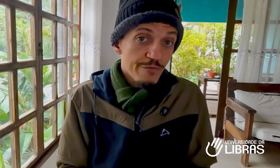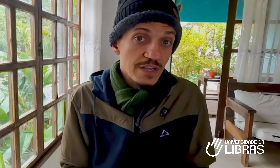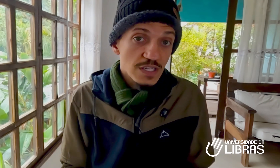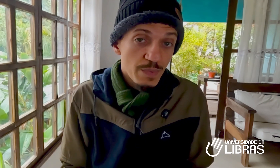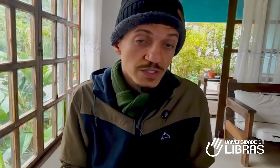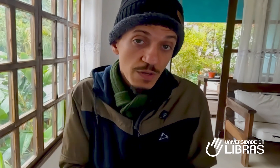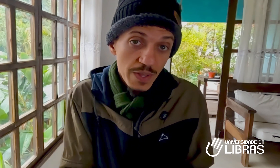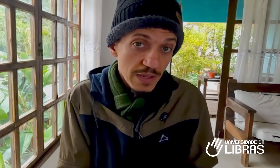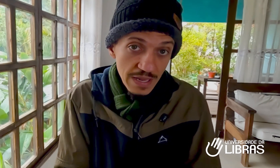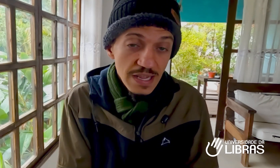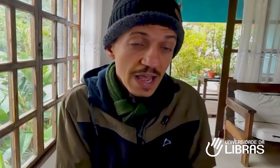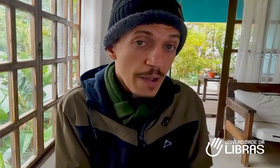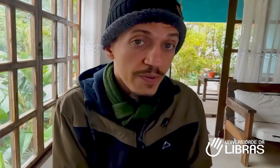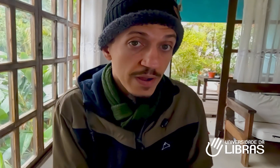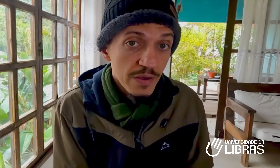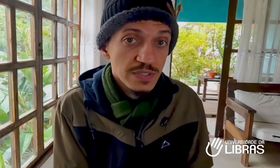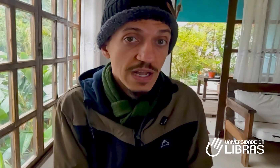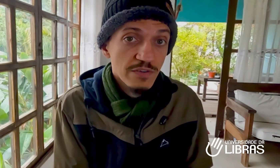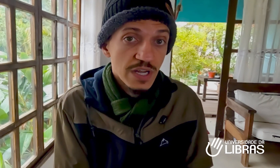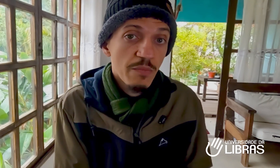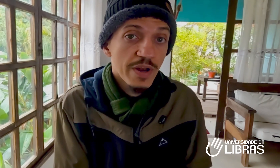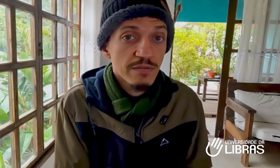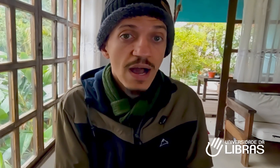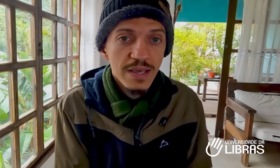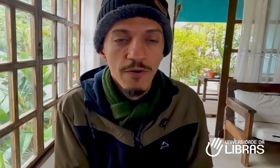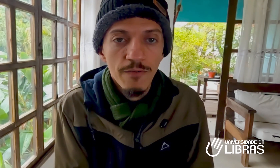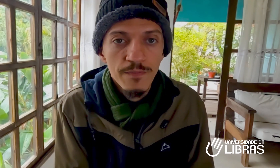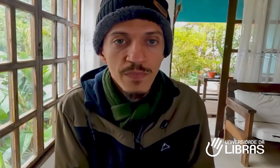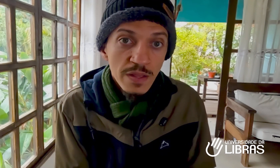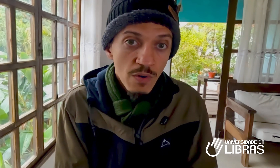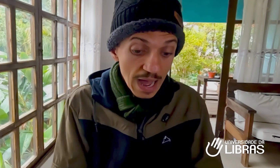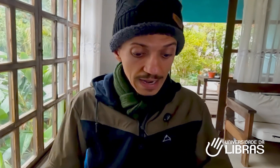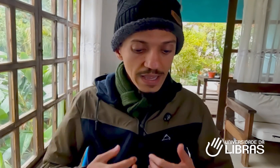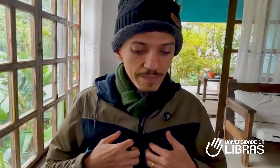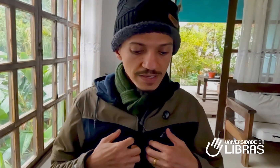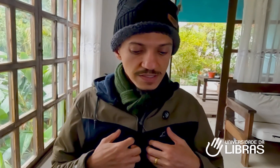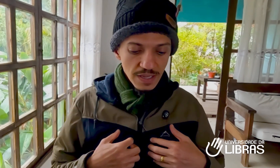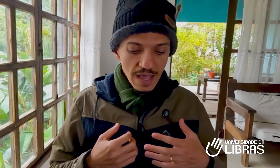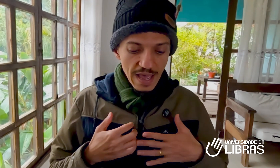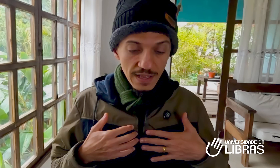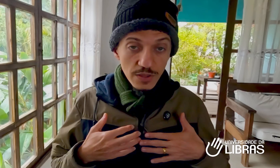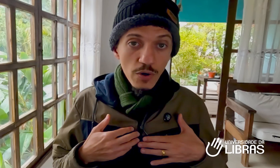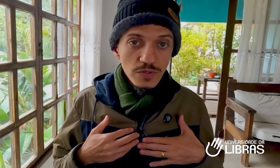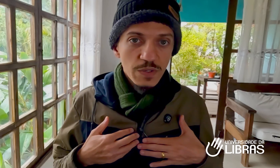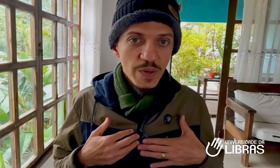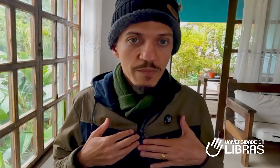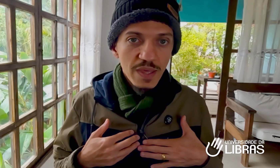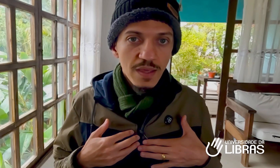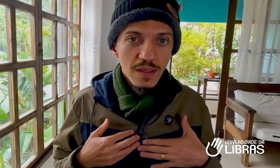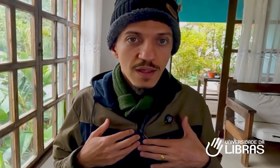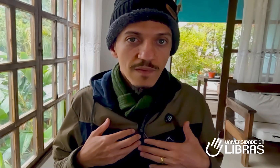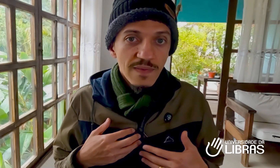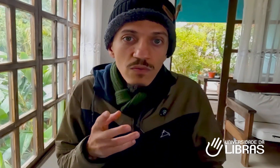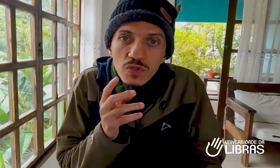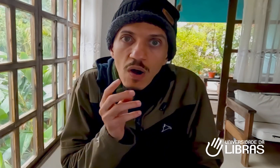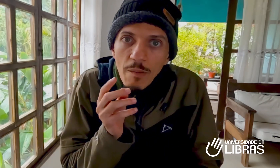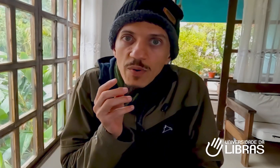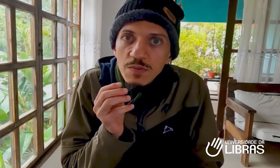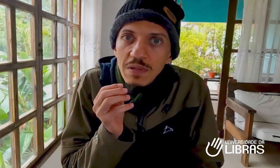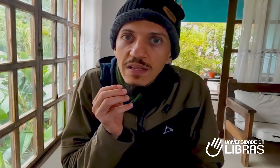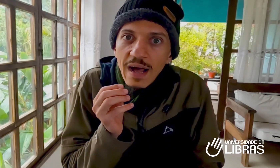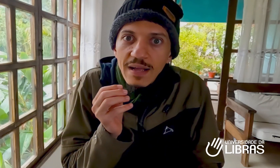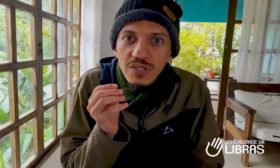aí foi se expandindo, porque nessa época eu estava já namorando a Raquel. Então, a Libras, ela trouxe para mim não